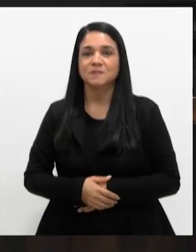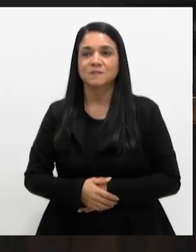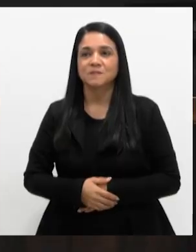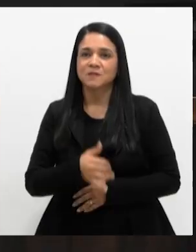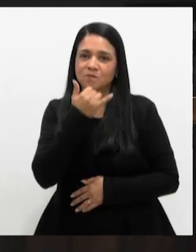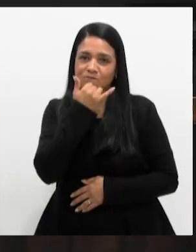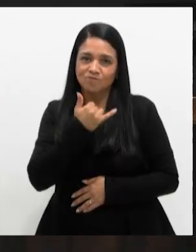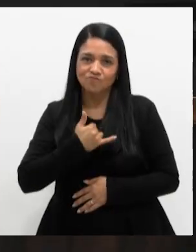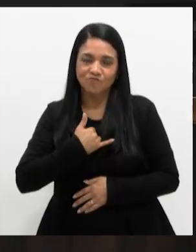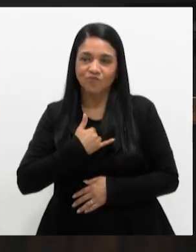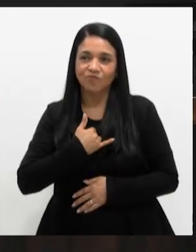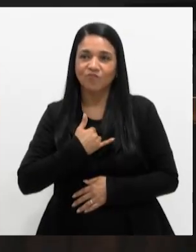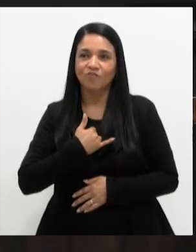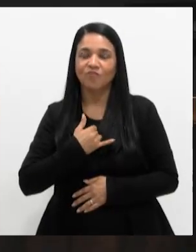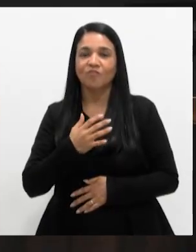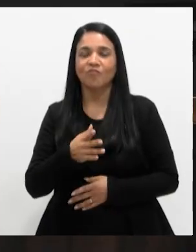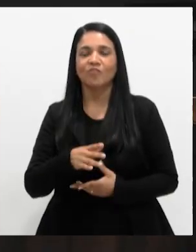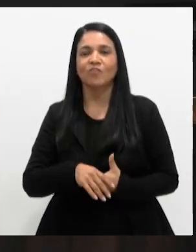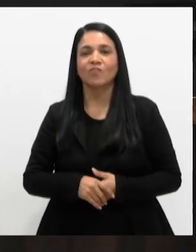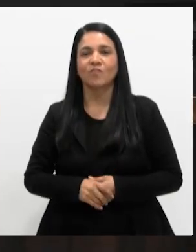Perdão, aqui é o mesmo vereador, então.